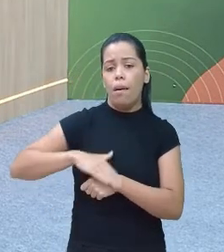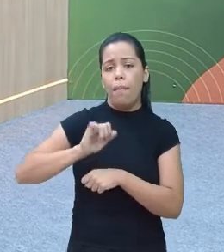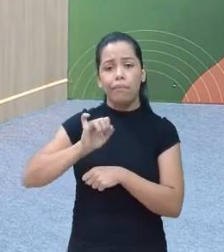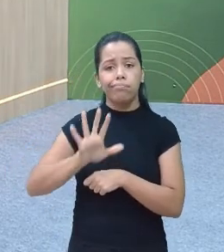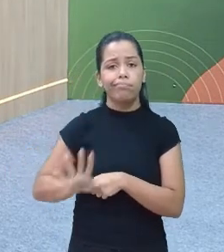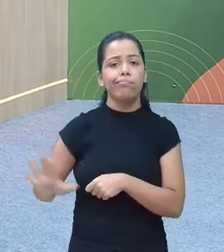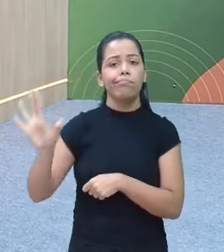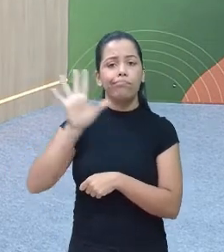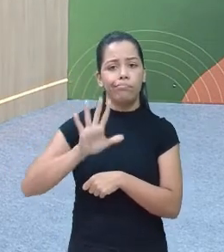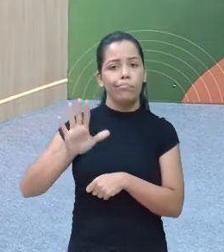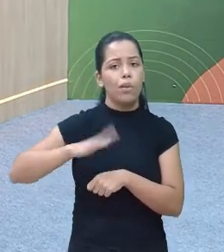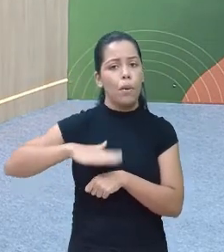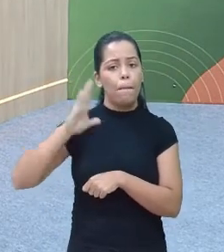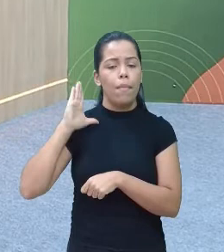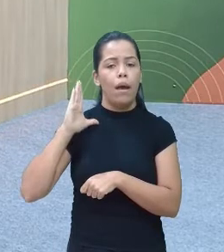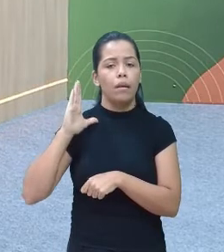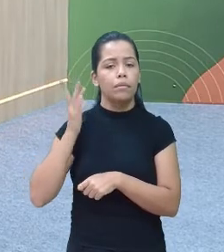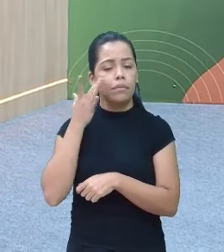tá certo?